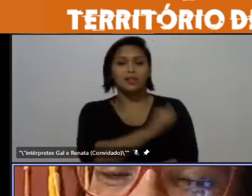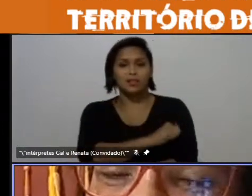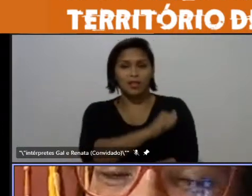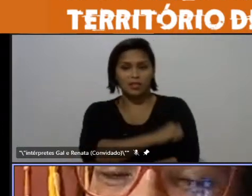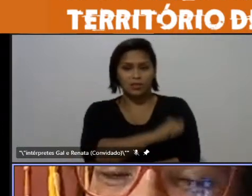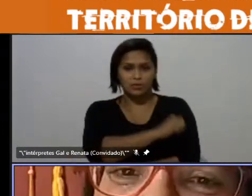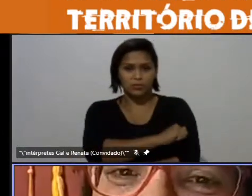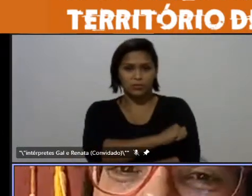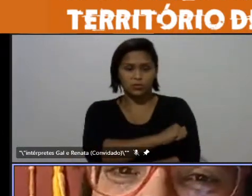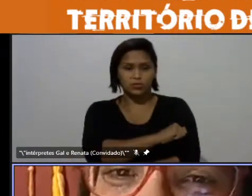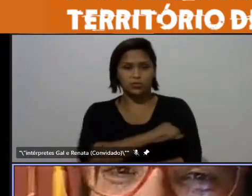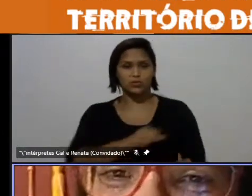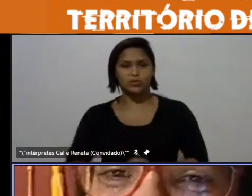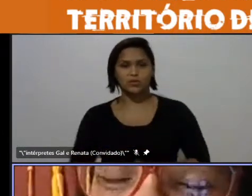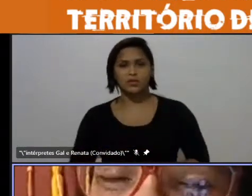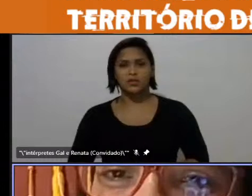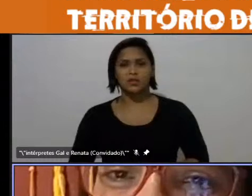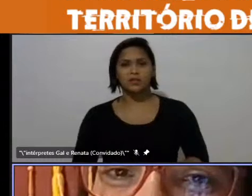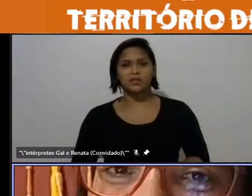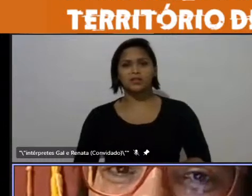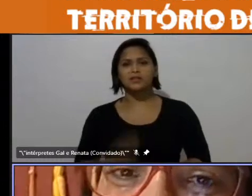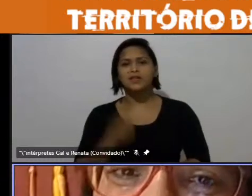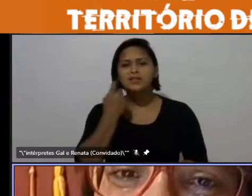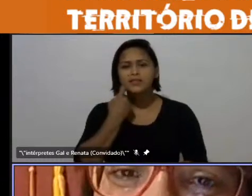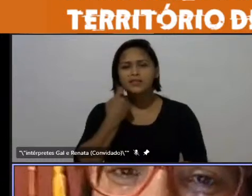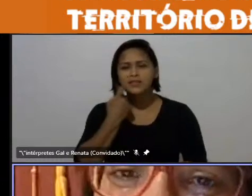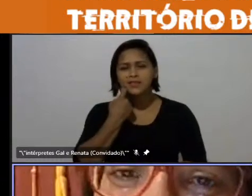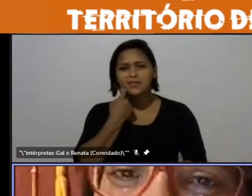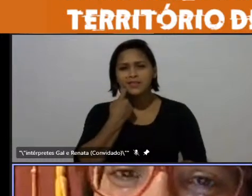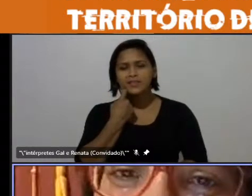alunos nessa sexta-feira.